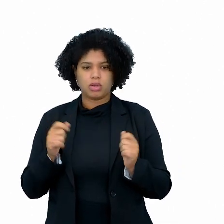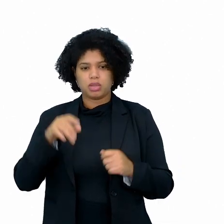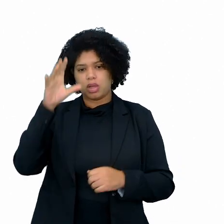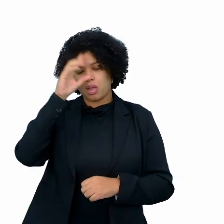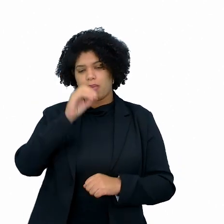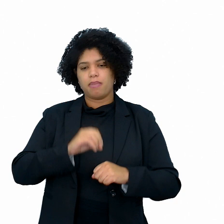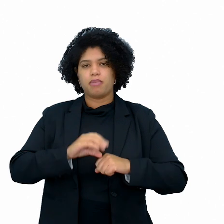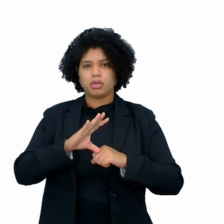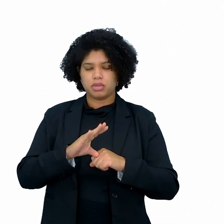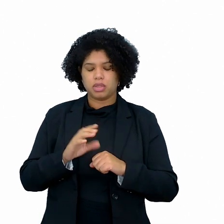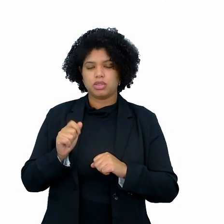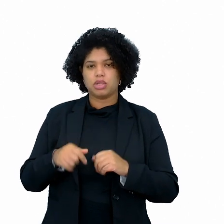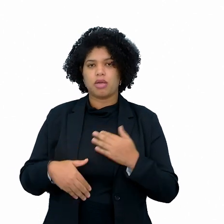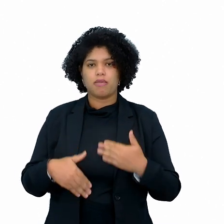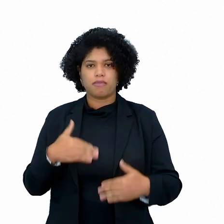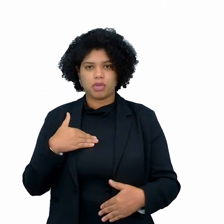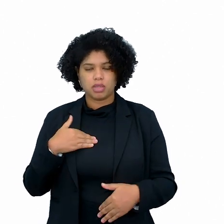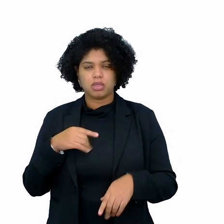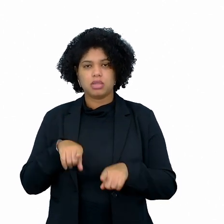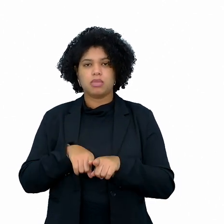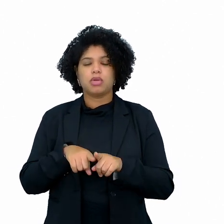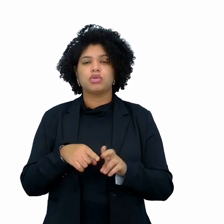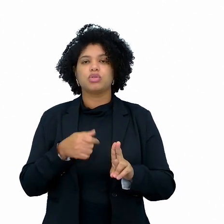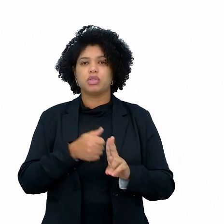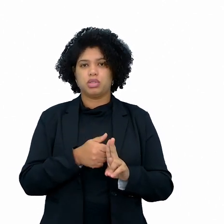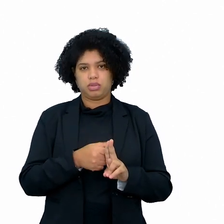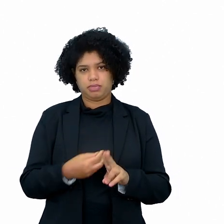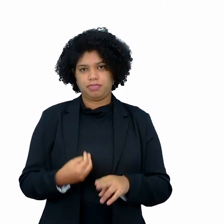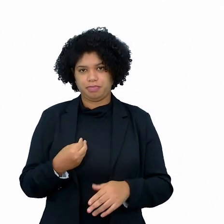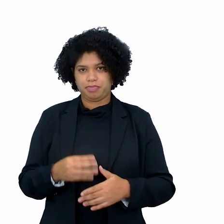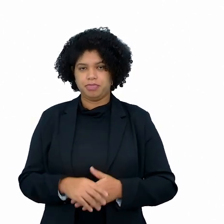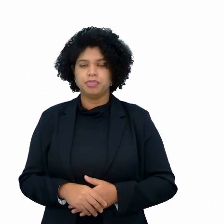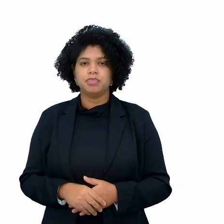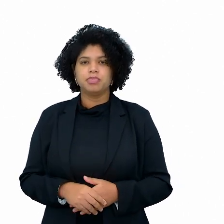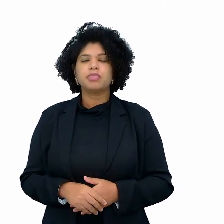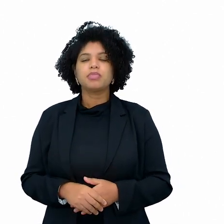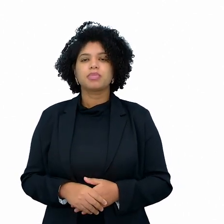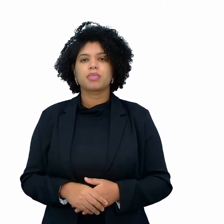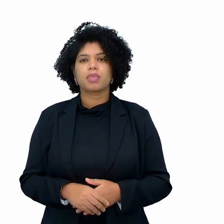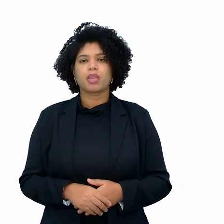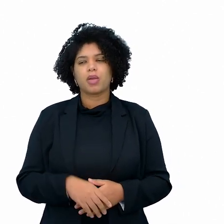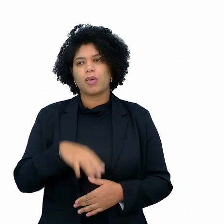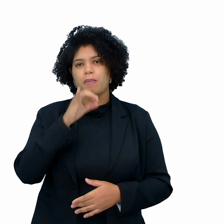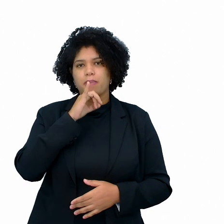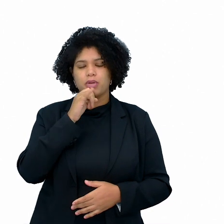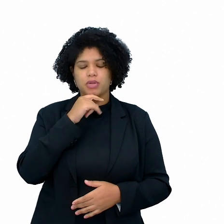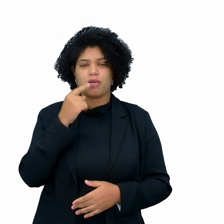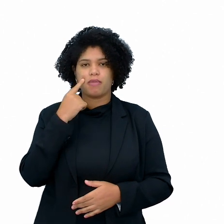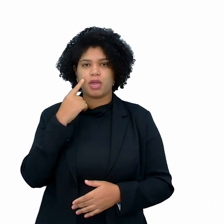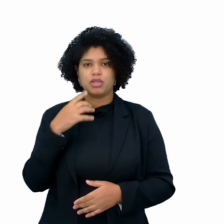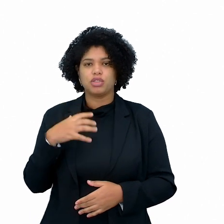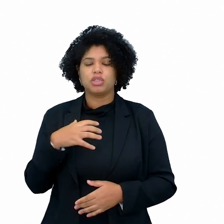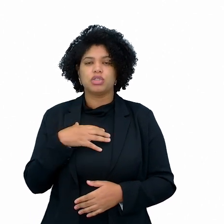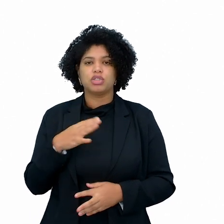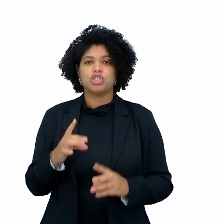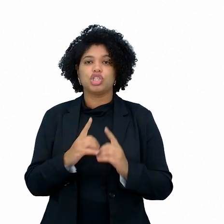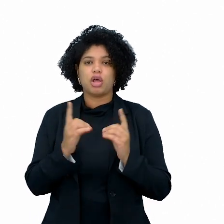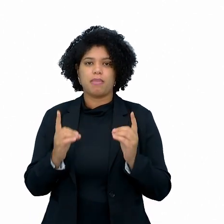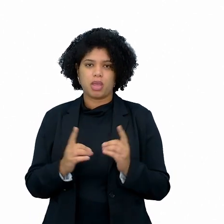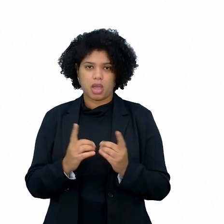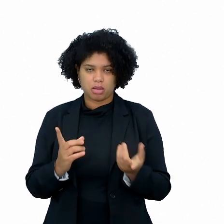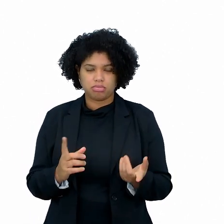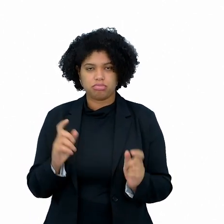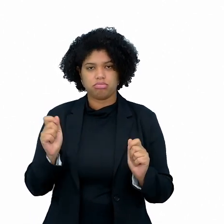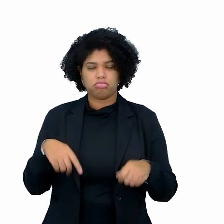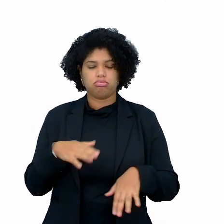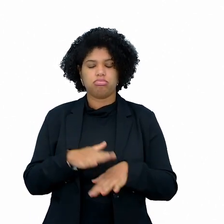grandezas físicas e suas unidades de medida. Então, assim, eu vou trabalhar a termodinâmica. Eu posso fazer essa tabela com as